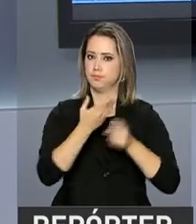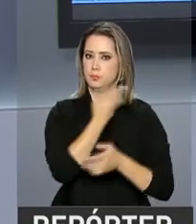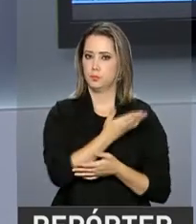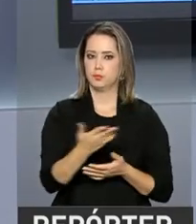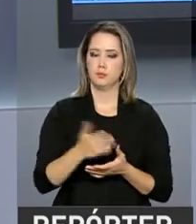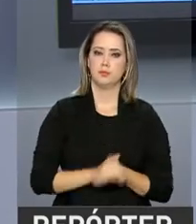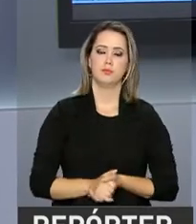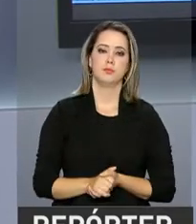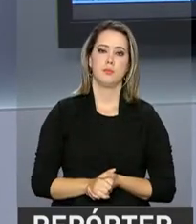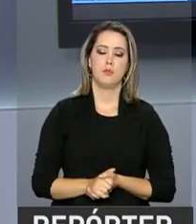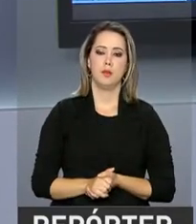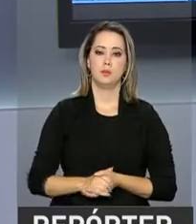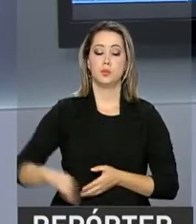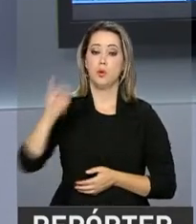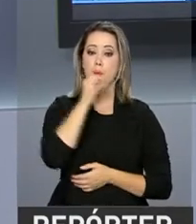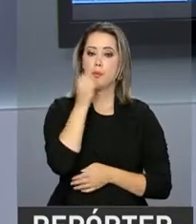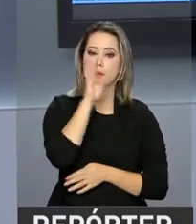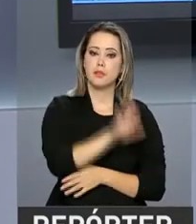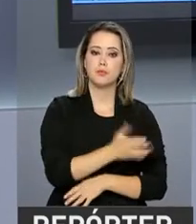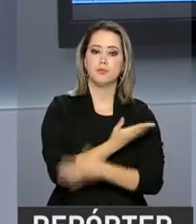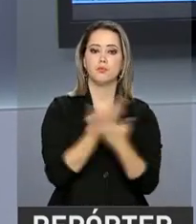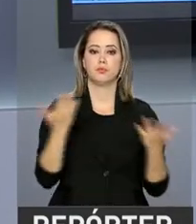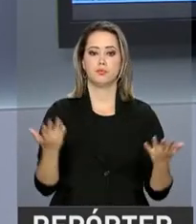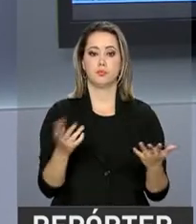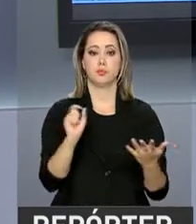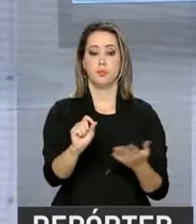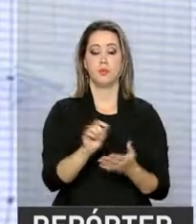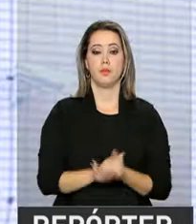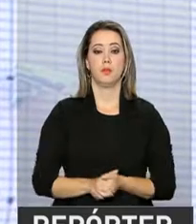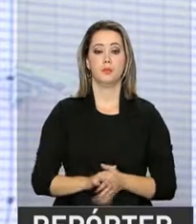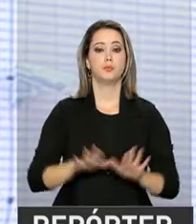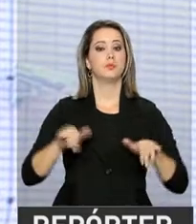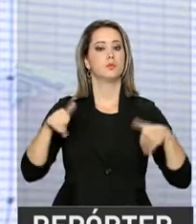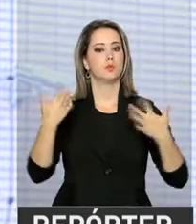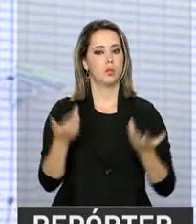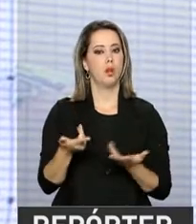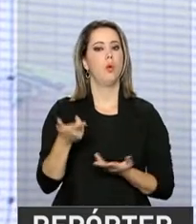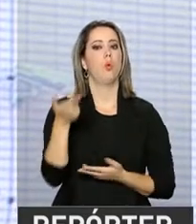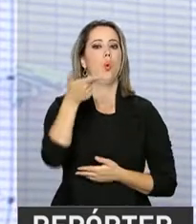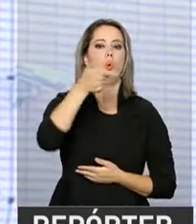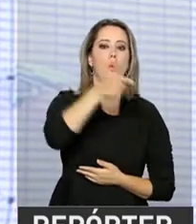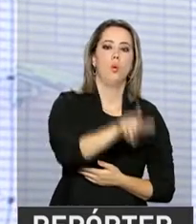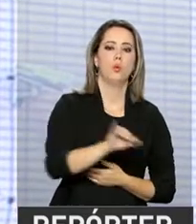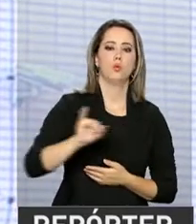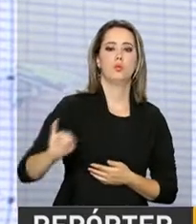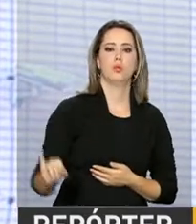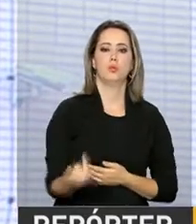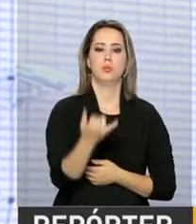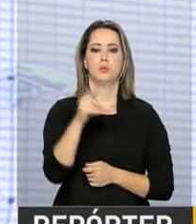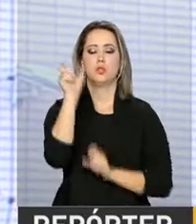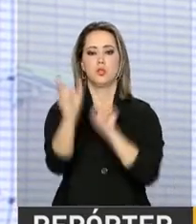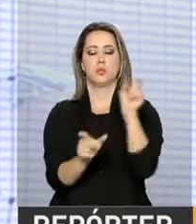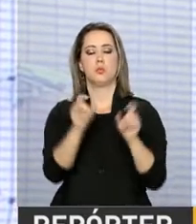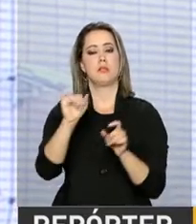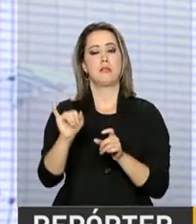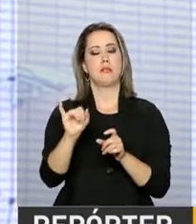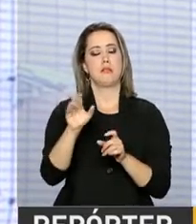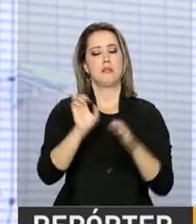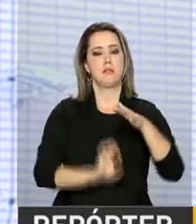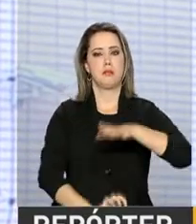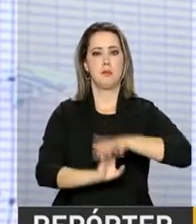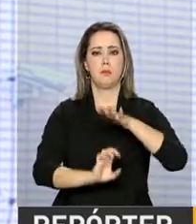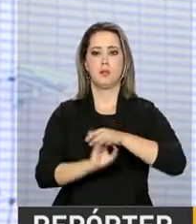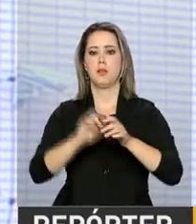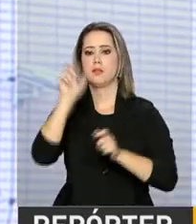você. Boa tarde, Roberto. Boa tarde a todos. Olha, Roberto, é mais uma oportunidade para as empresas e pessoas físicas que